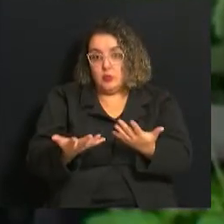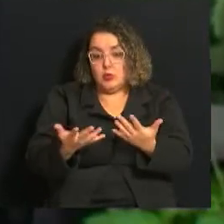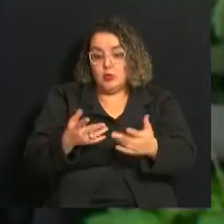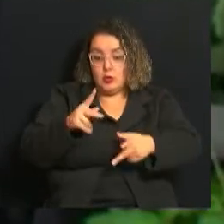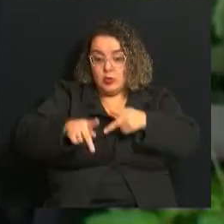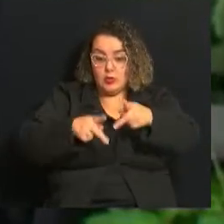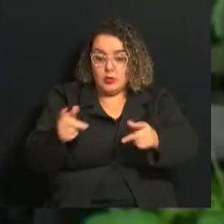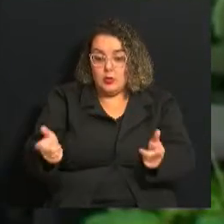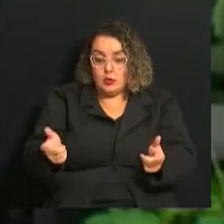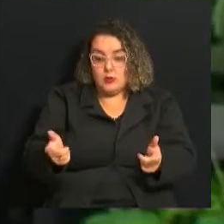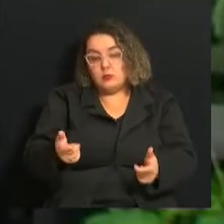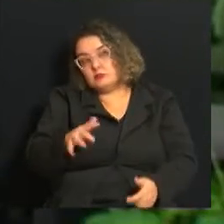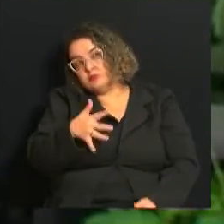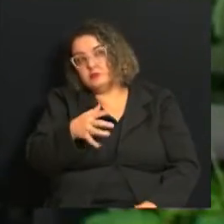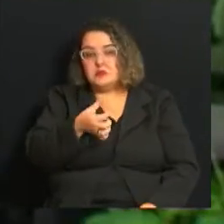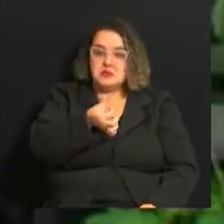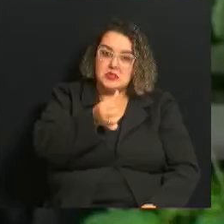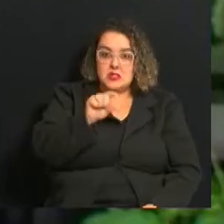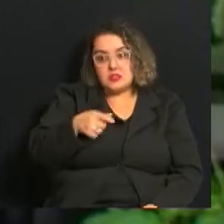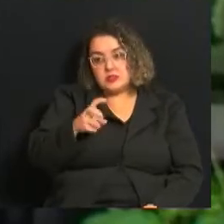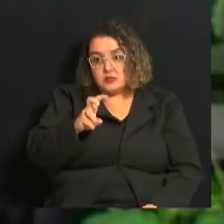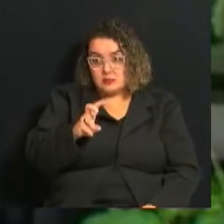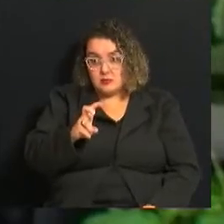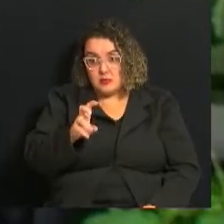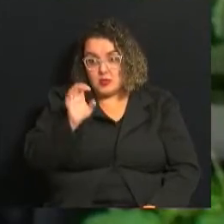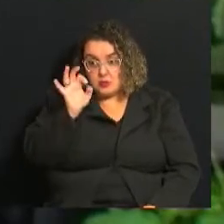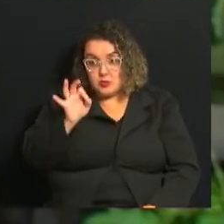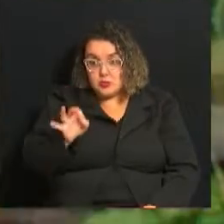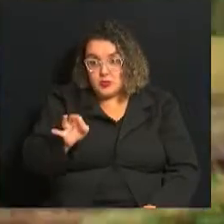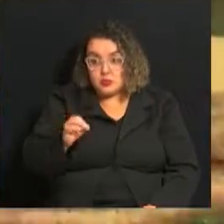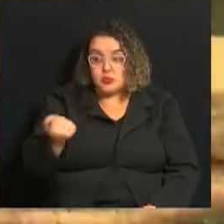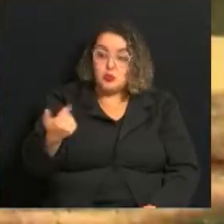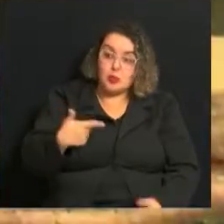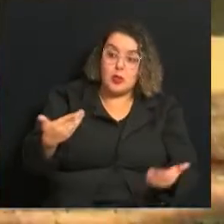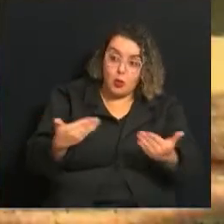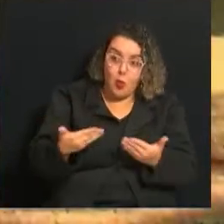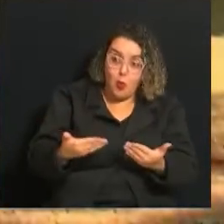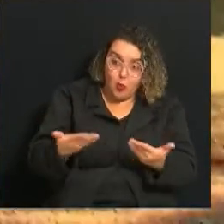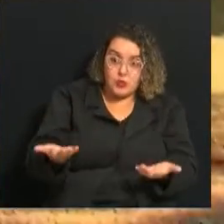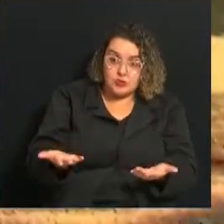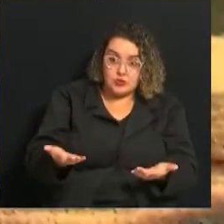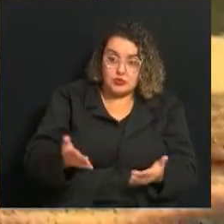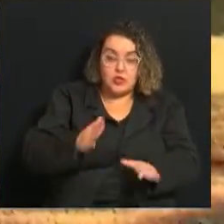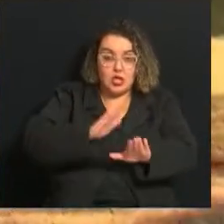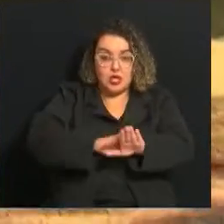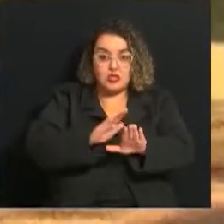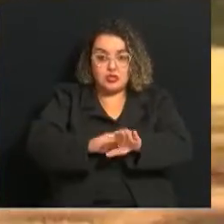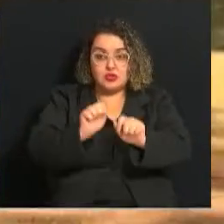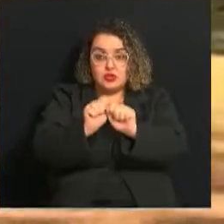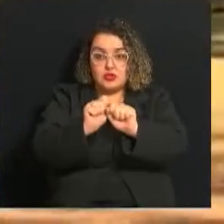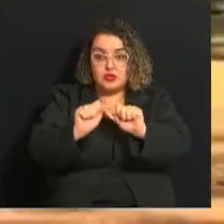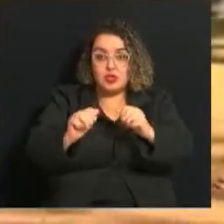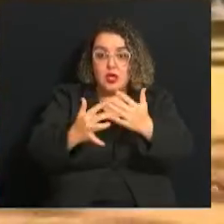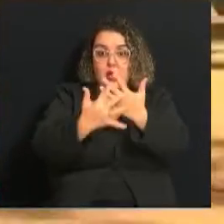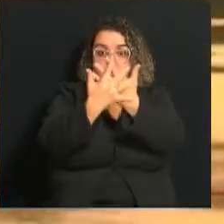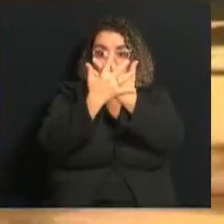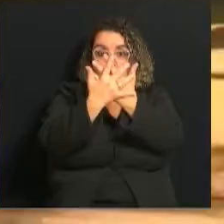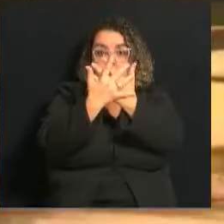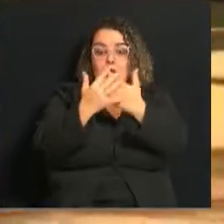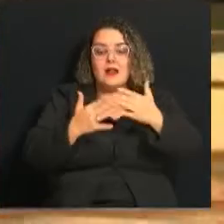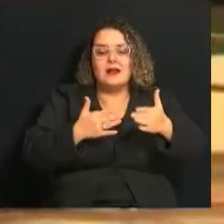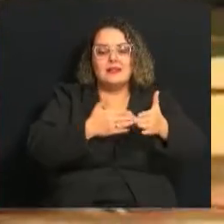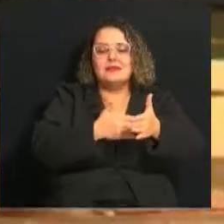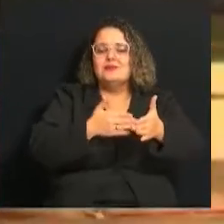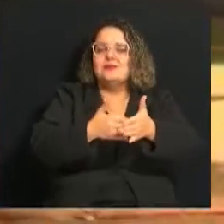perto de 6,5% do que nós temos hoje. A atividade agrícola no Brasil era muito restrita